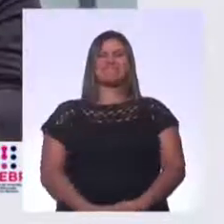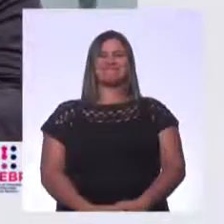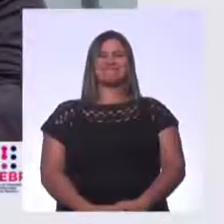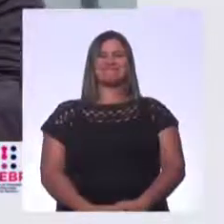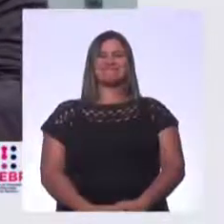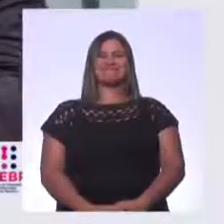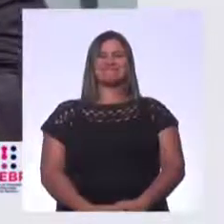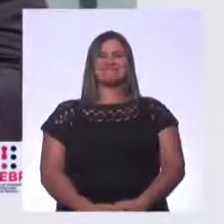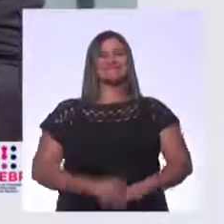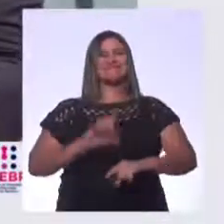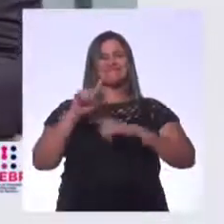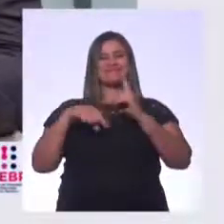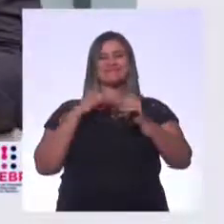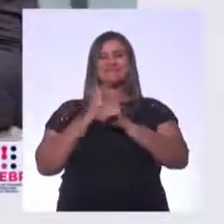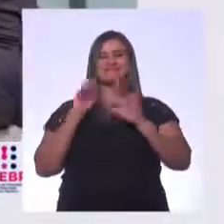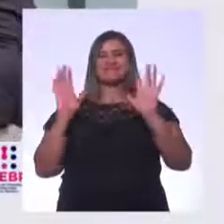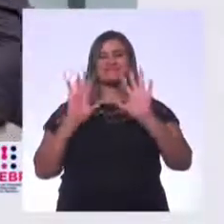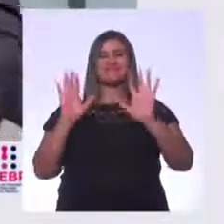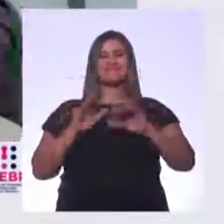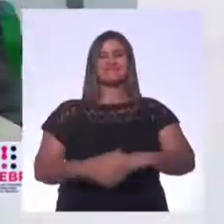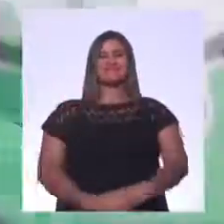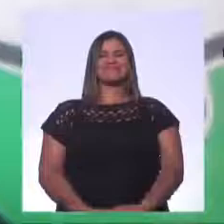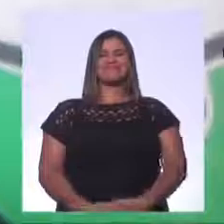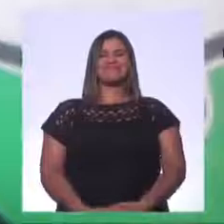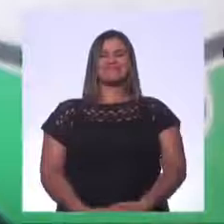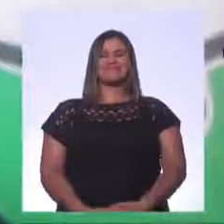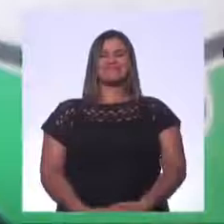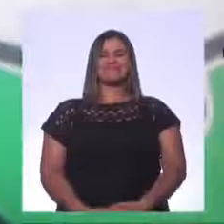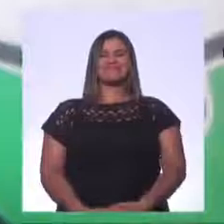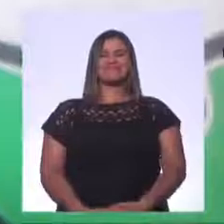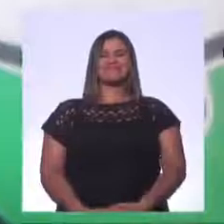Então, até a próxima, gente.